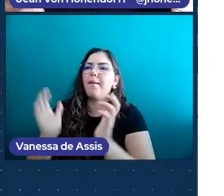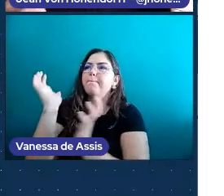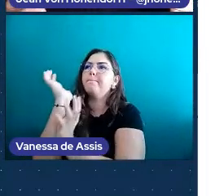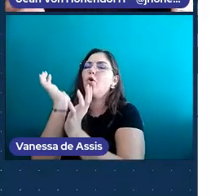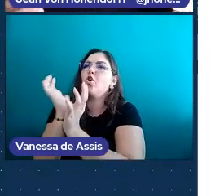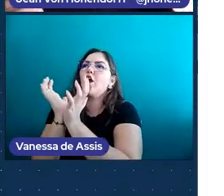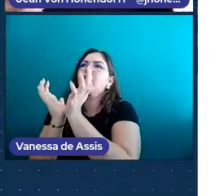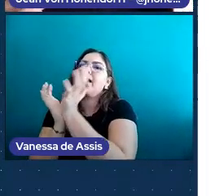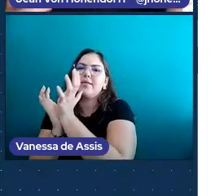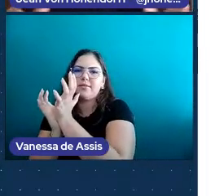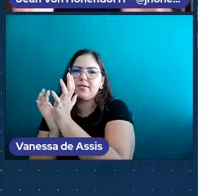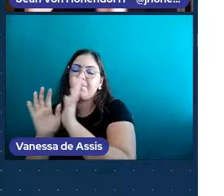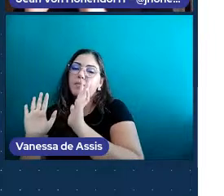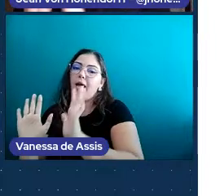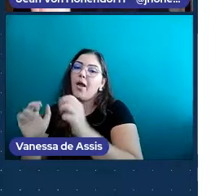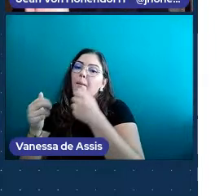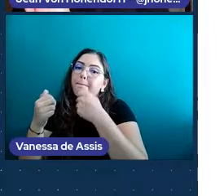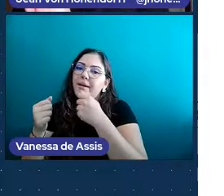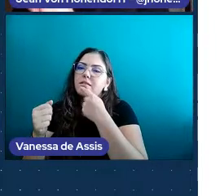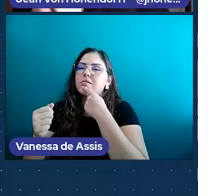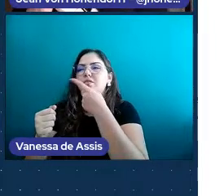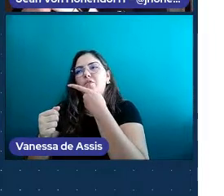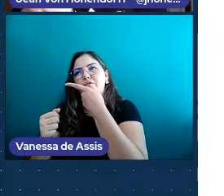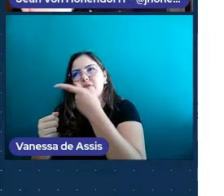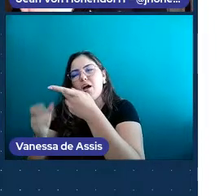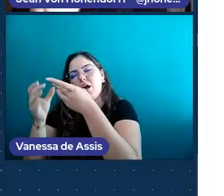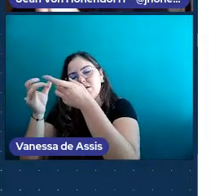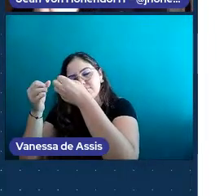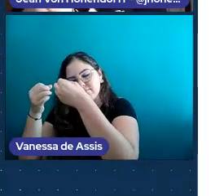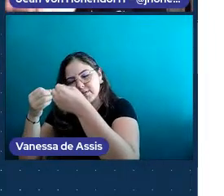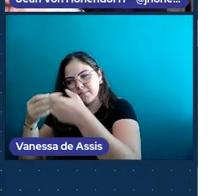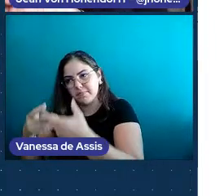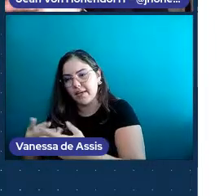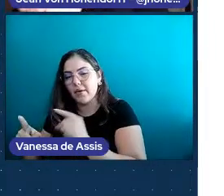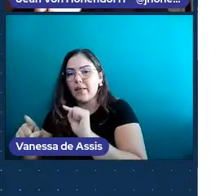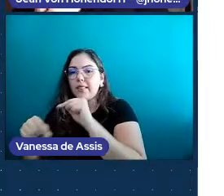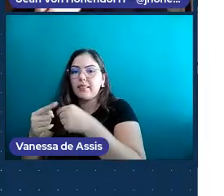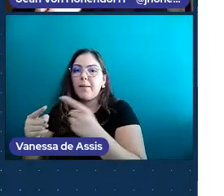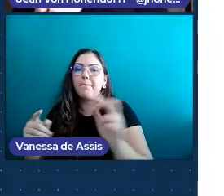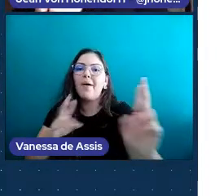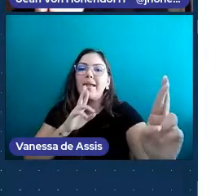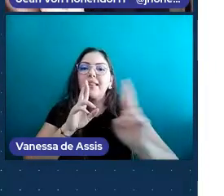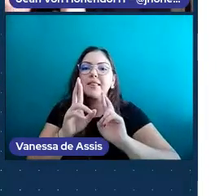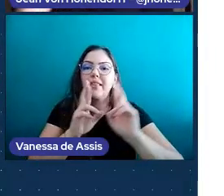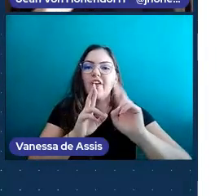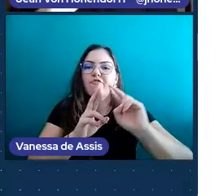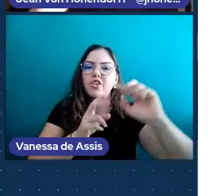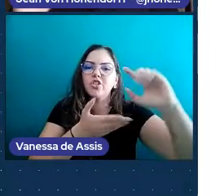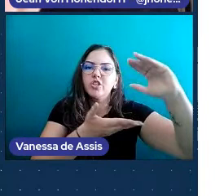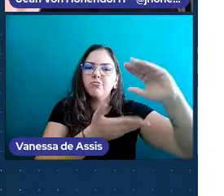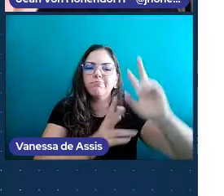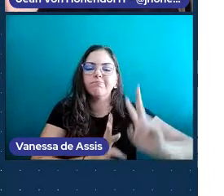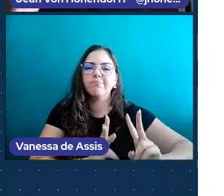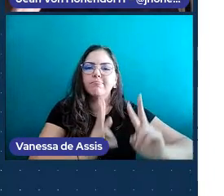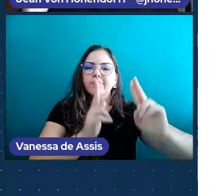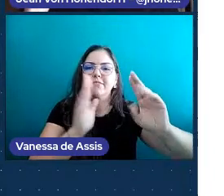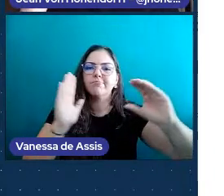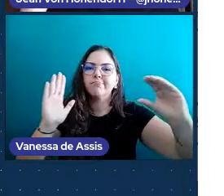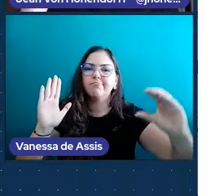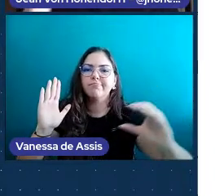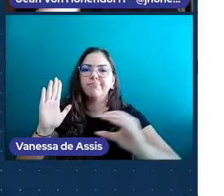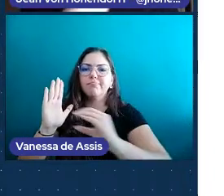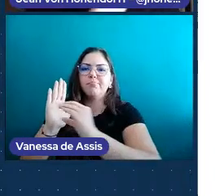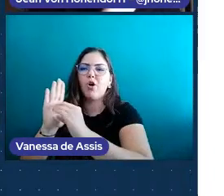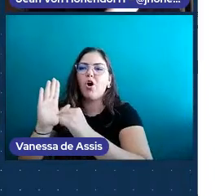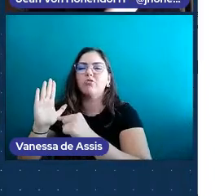de mais de um participante e colocar ali no resultado e na discussão do meu estudo, mostrando que aquilo